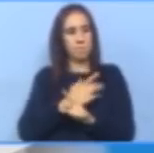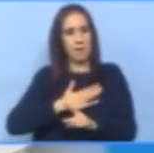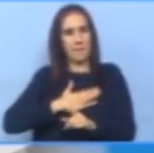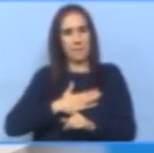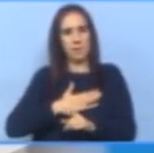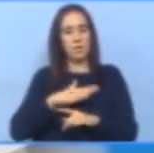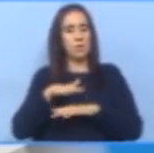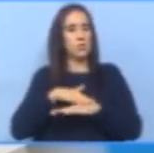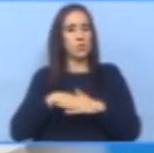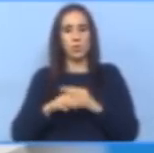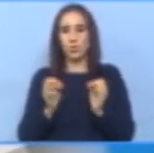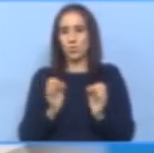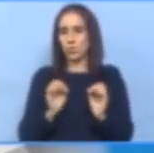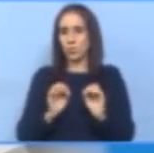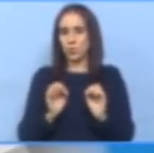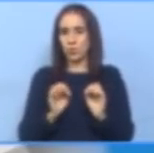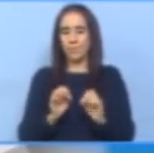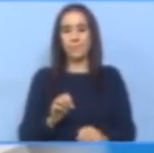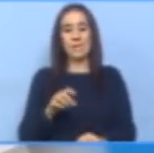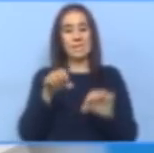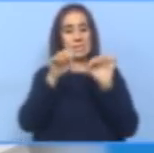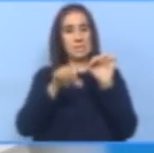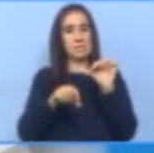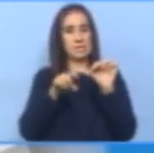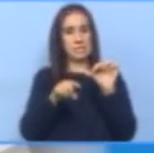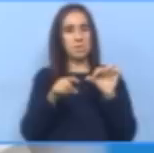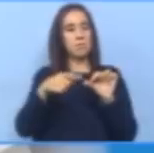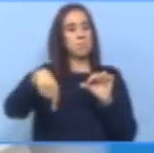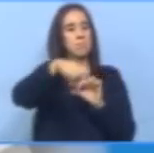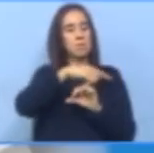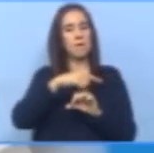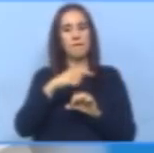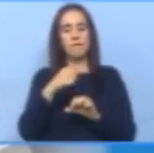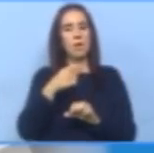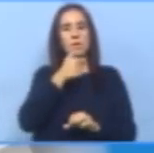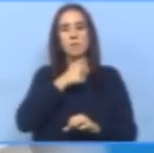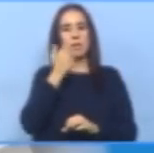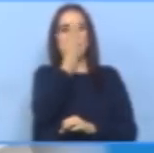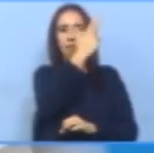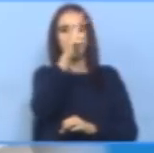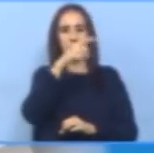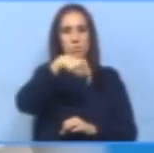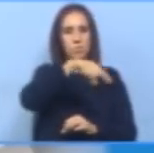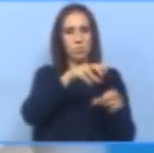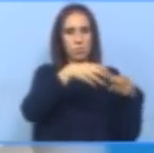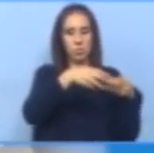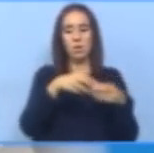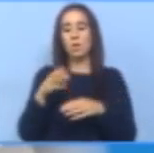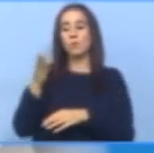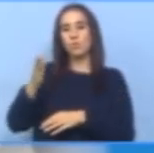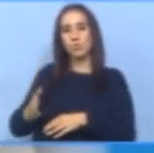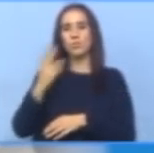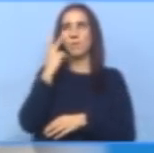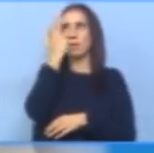o deixastes de fazer. Estes irão para o suplício eterno e os justos para a vida